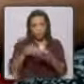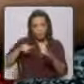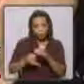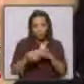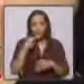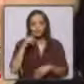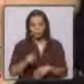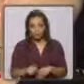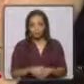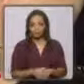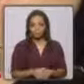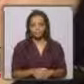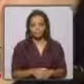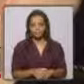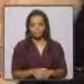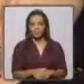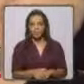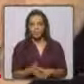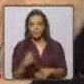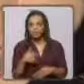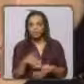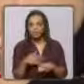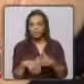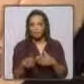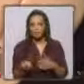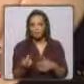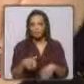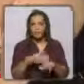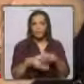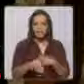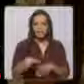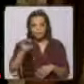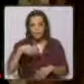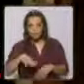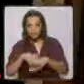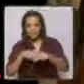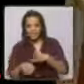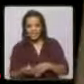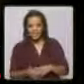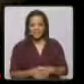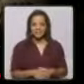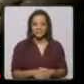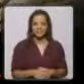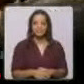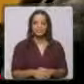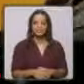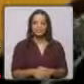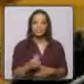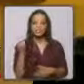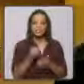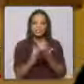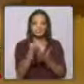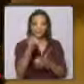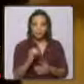vez. É uma vontade de fazer que, quanto mais fácil, mais me apetece. 20 instituições de